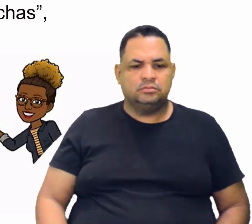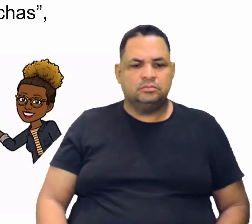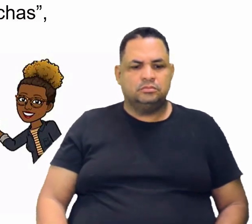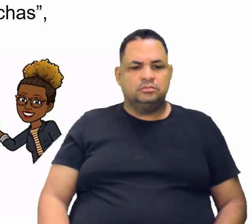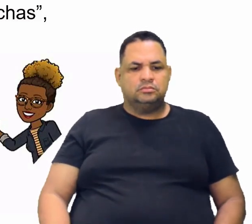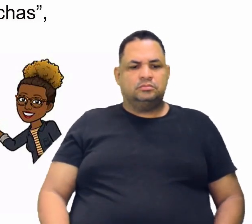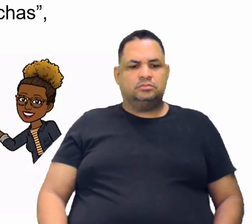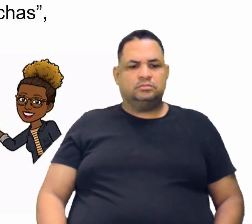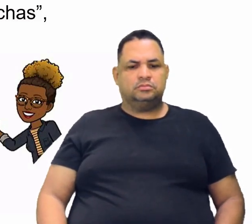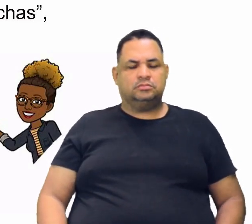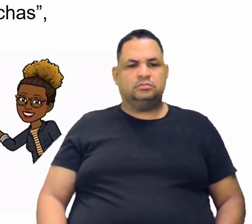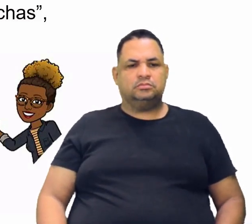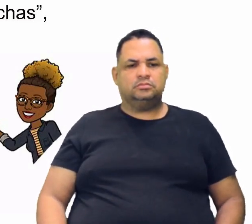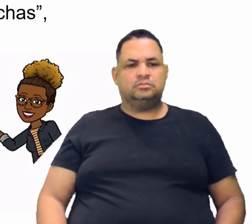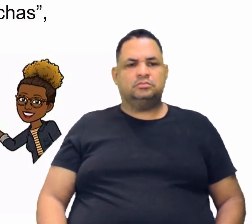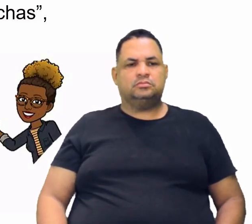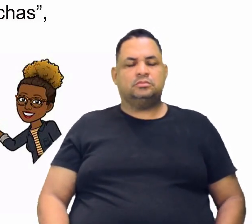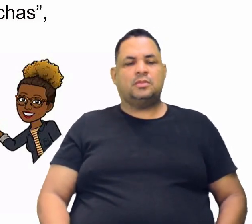Na linguagem